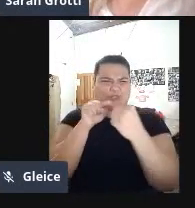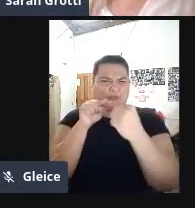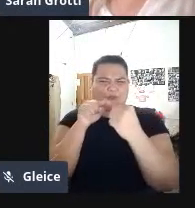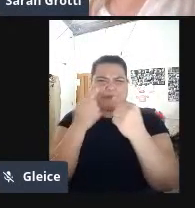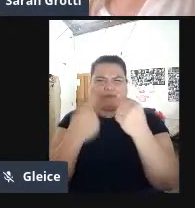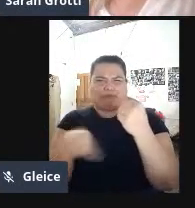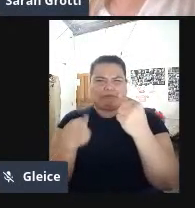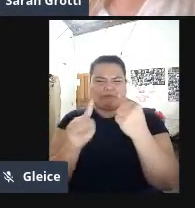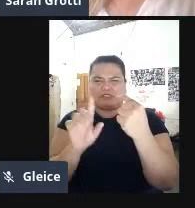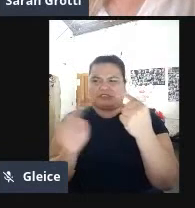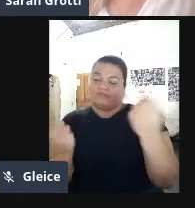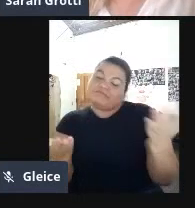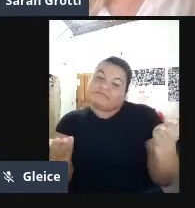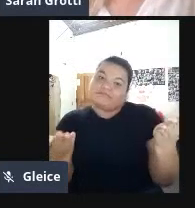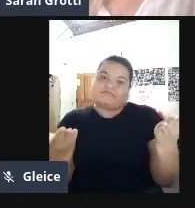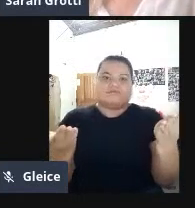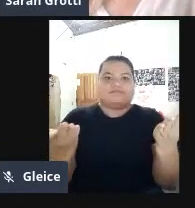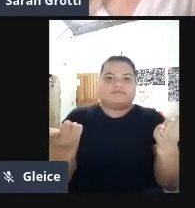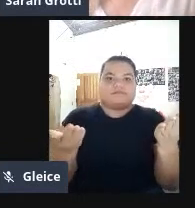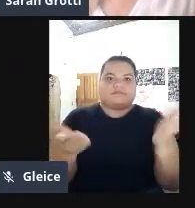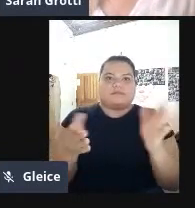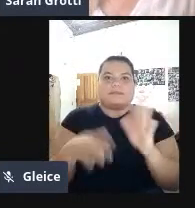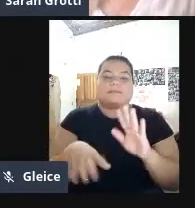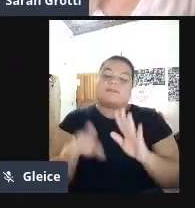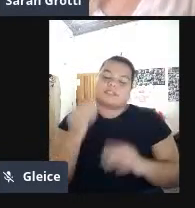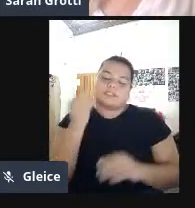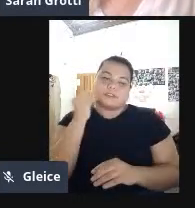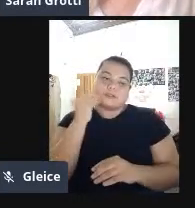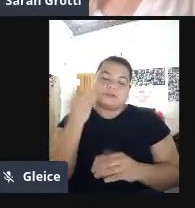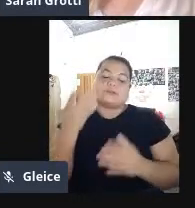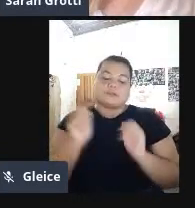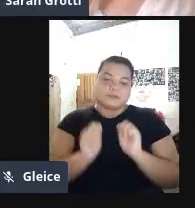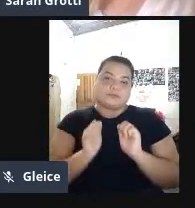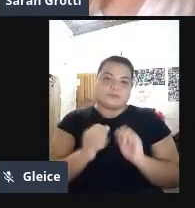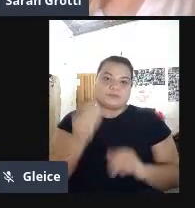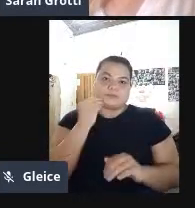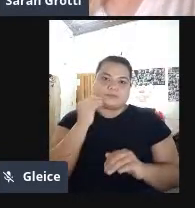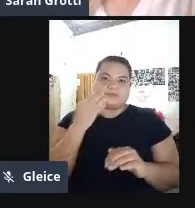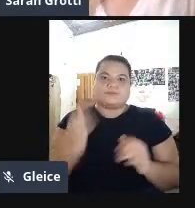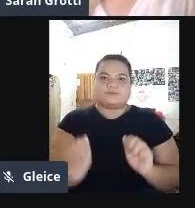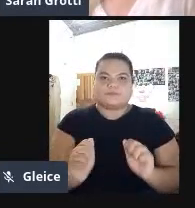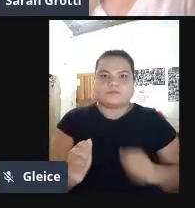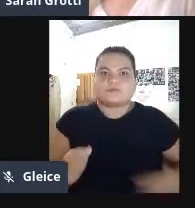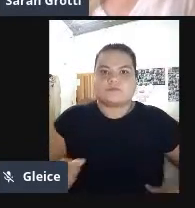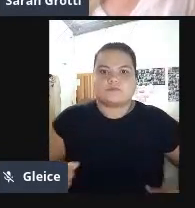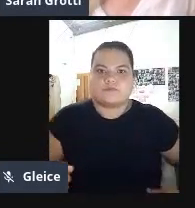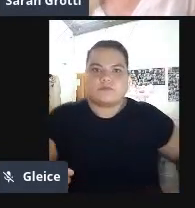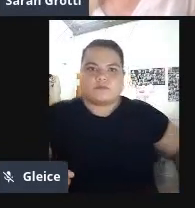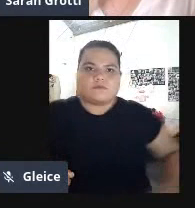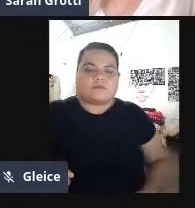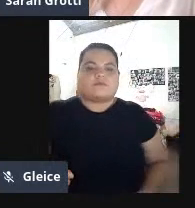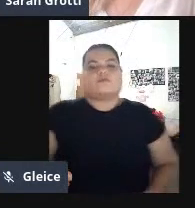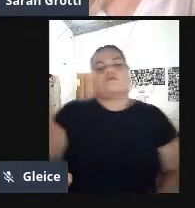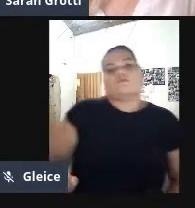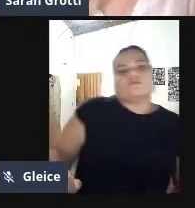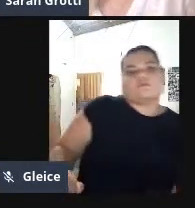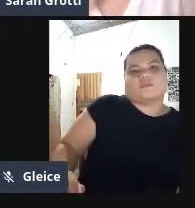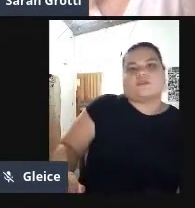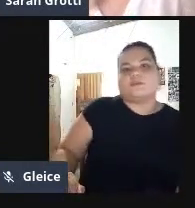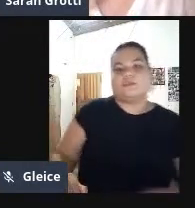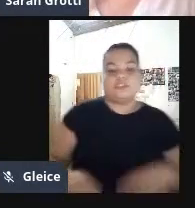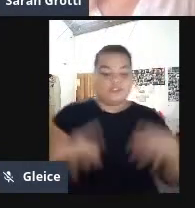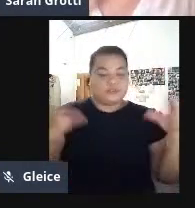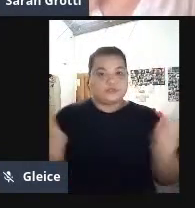essa analogia. Hummus é derivado do grão de bico, né? Uma pastinha de grão de bico. Então, juntando com